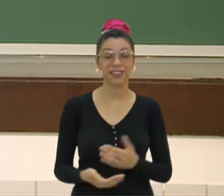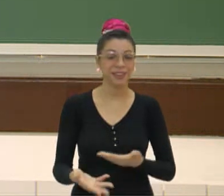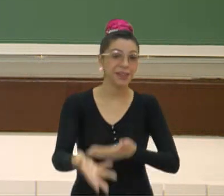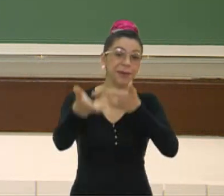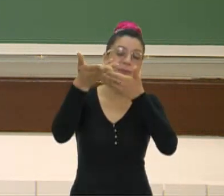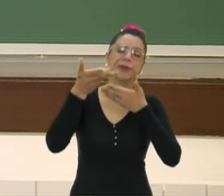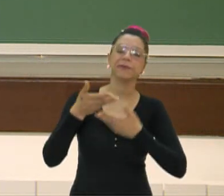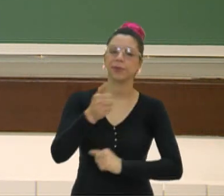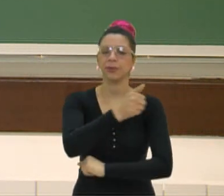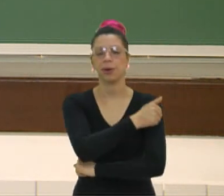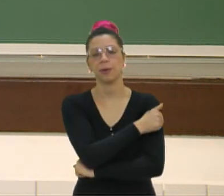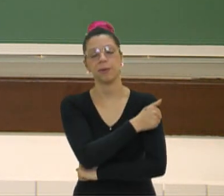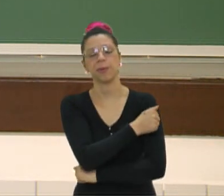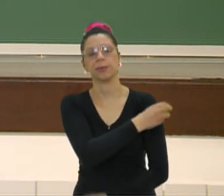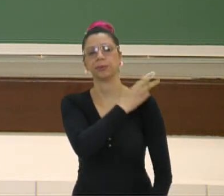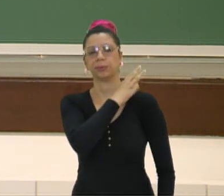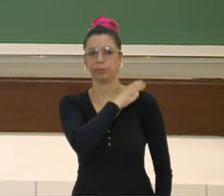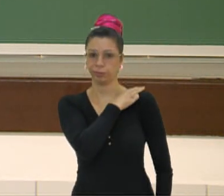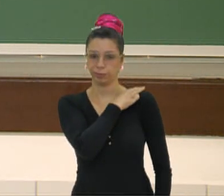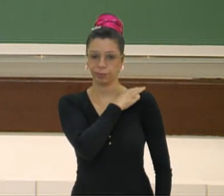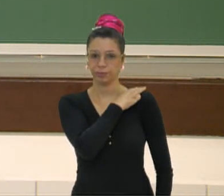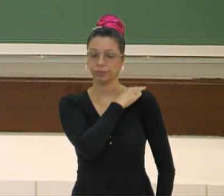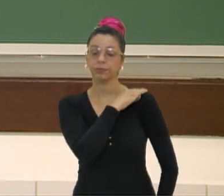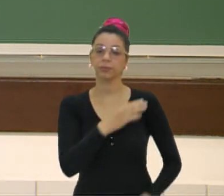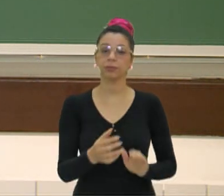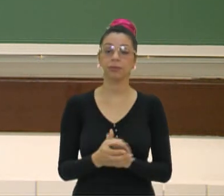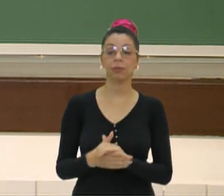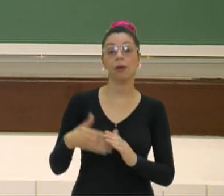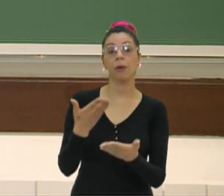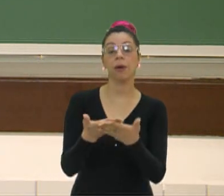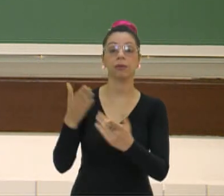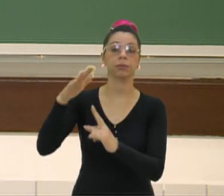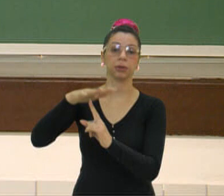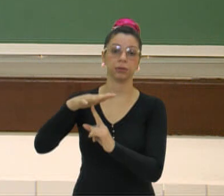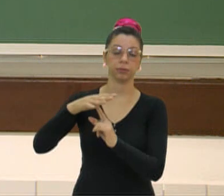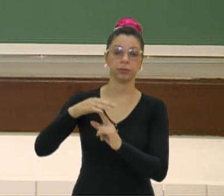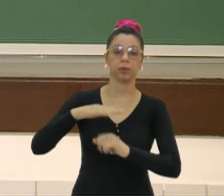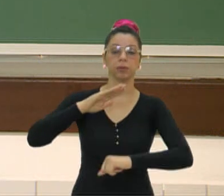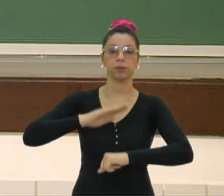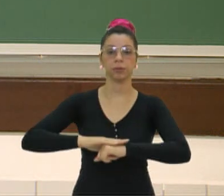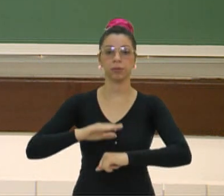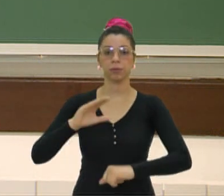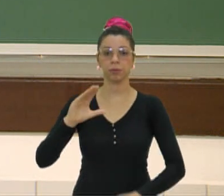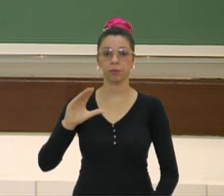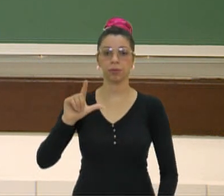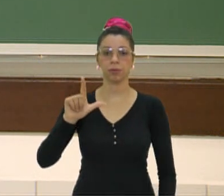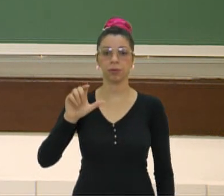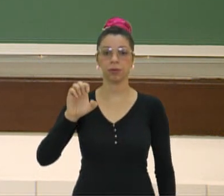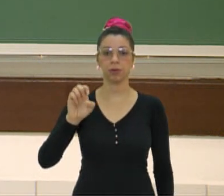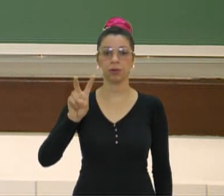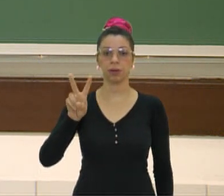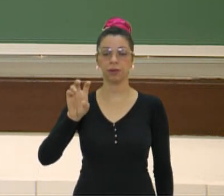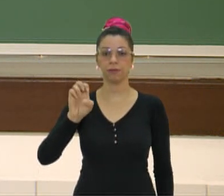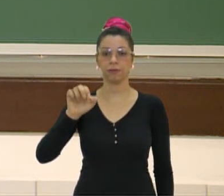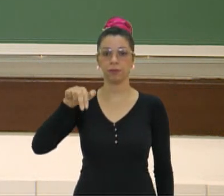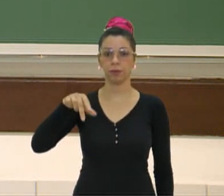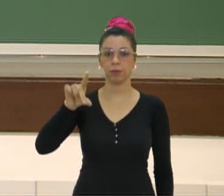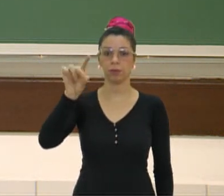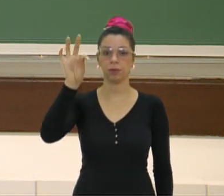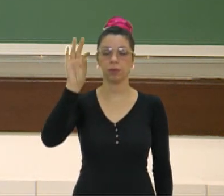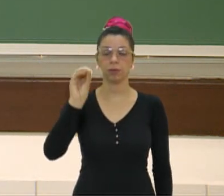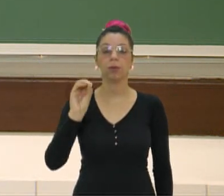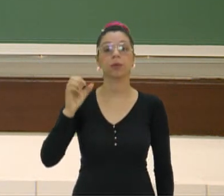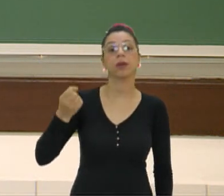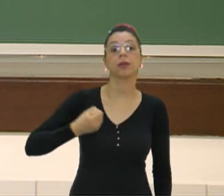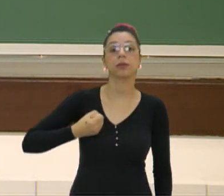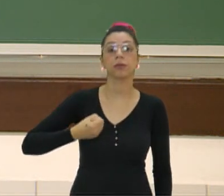Bem-vindos, alunos da terceira série do ensino médio, ao Aula Paraná. Eu sou o professor Cleverton e esta é a aula número 38 de